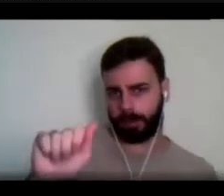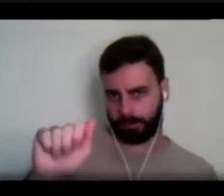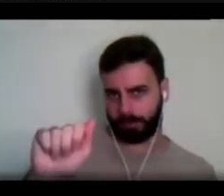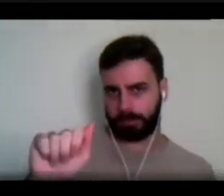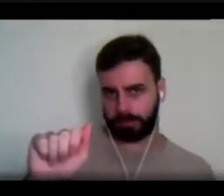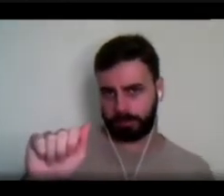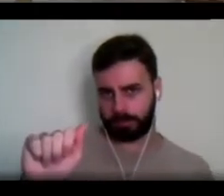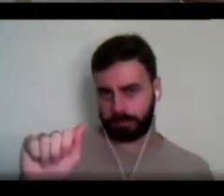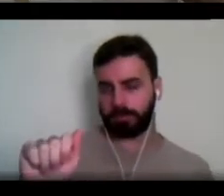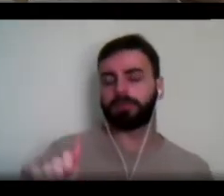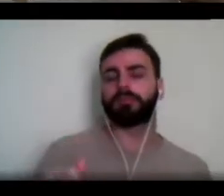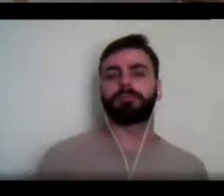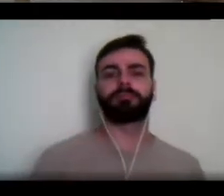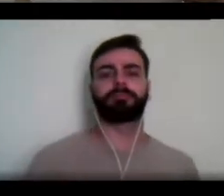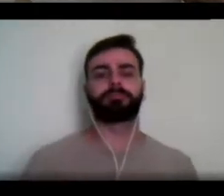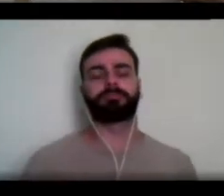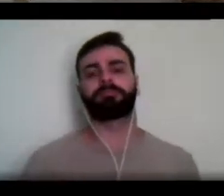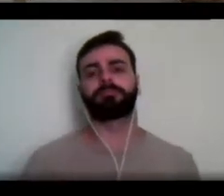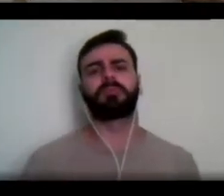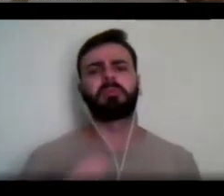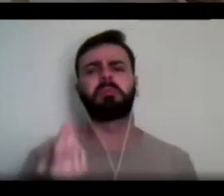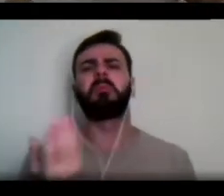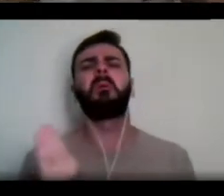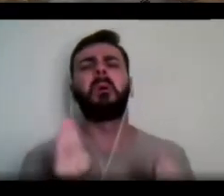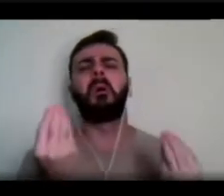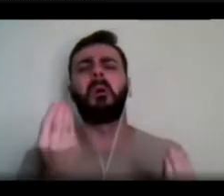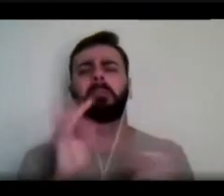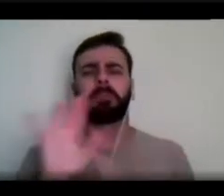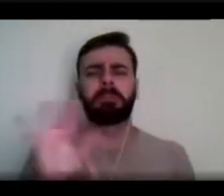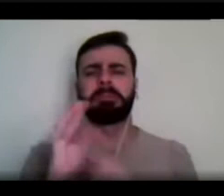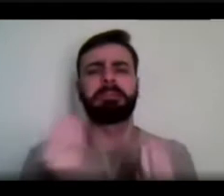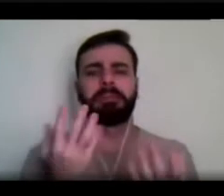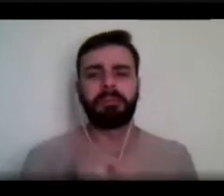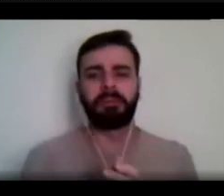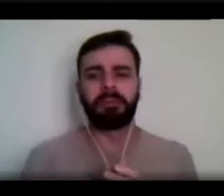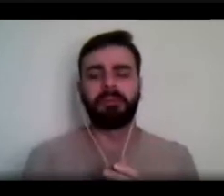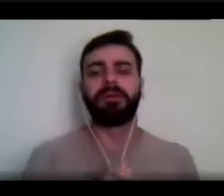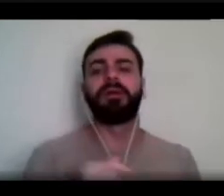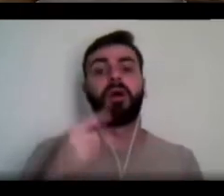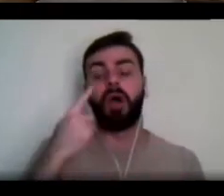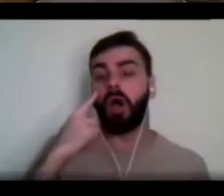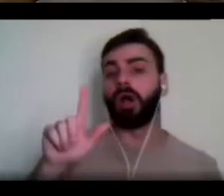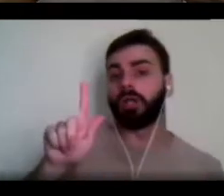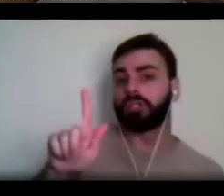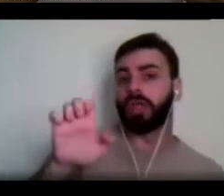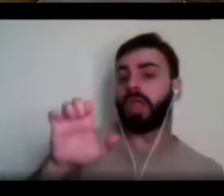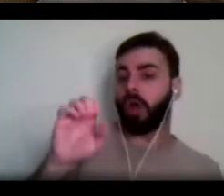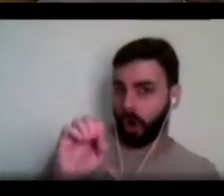GeoGebra. Como é que escreve esse trem? Deixa eu olhar no Google. G-E-O. Ah,